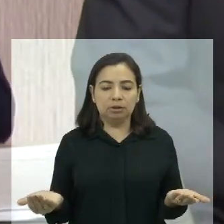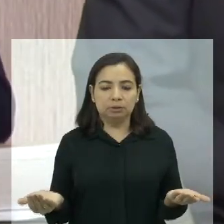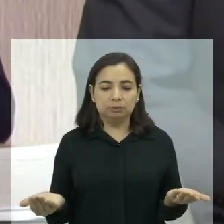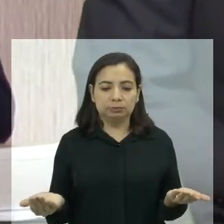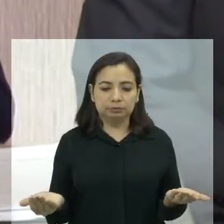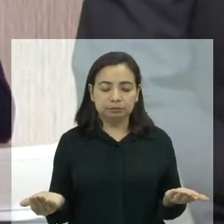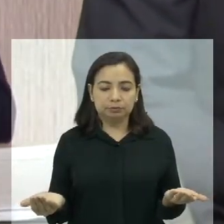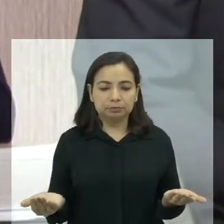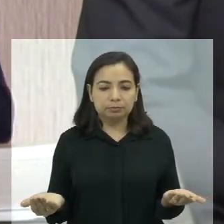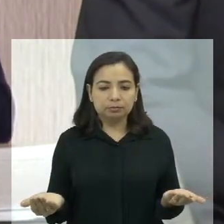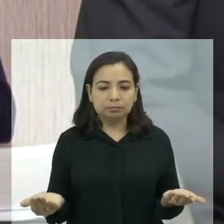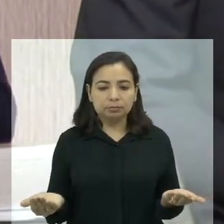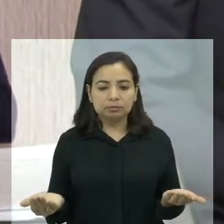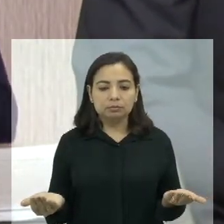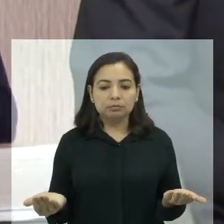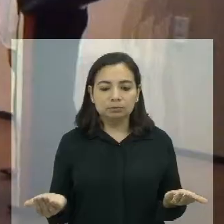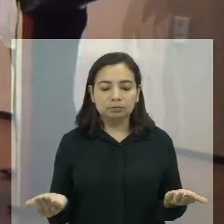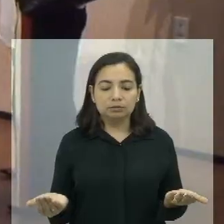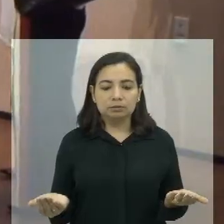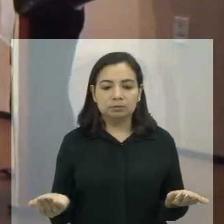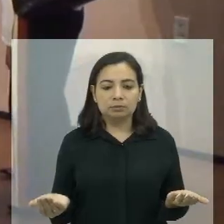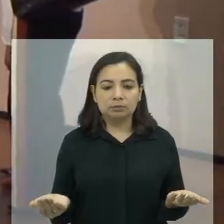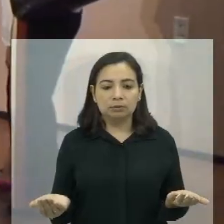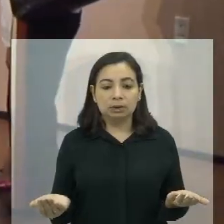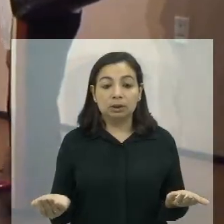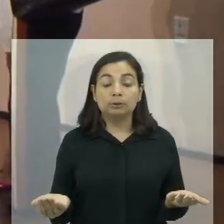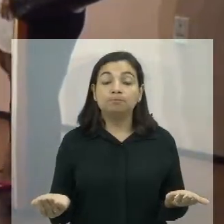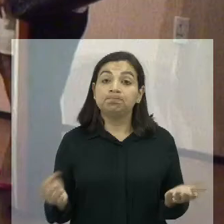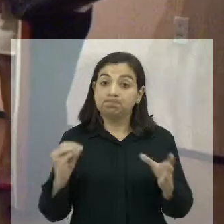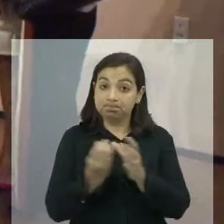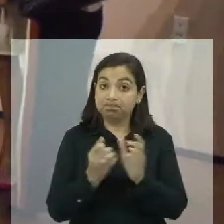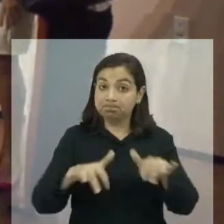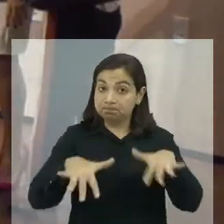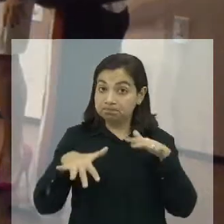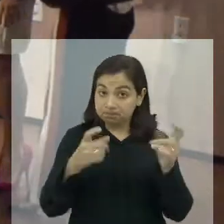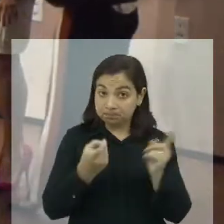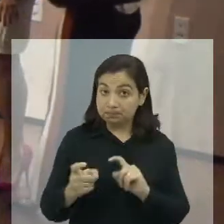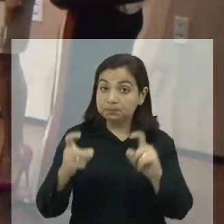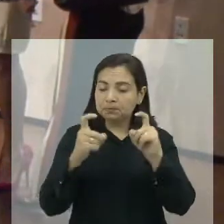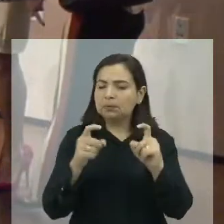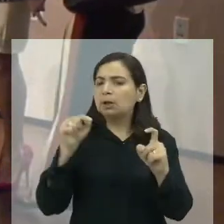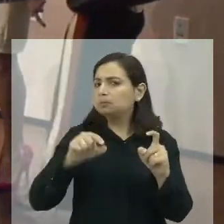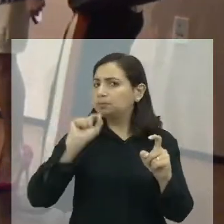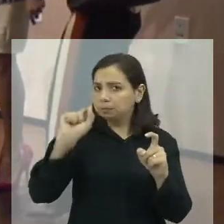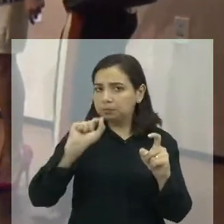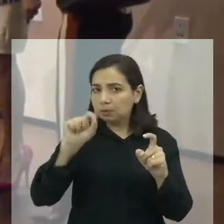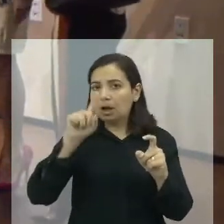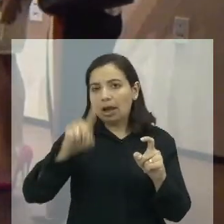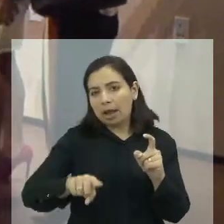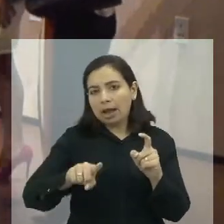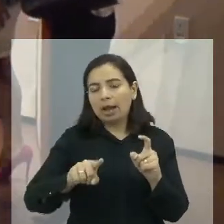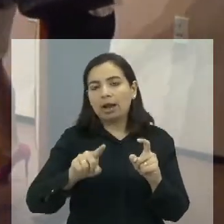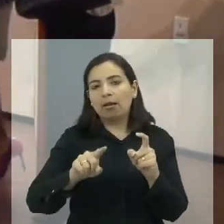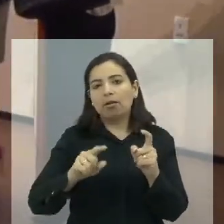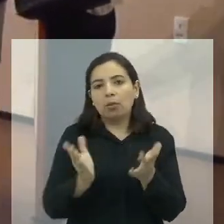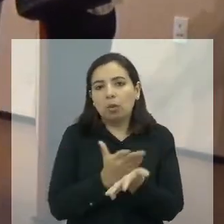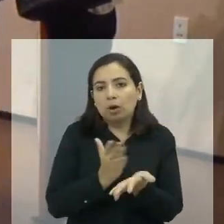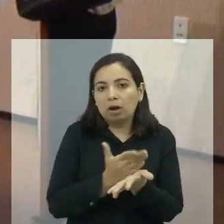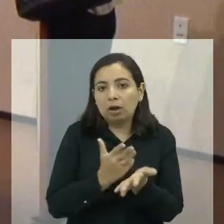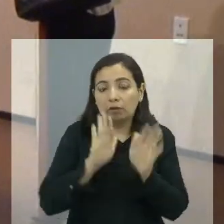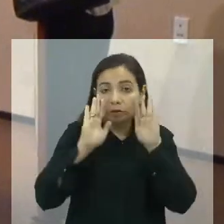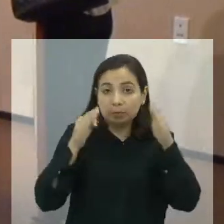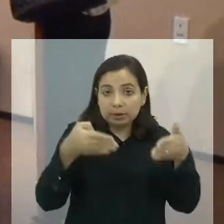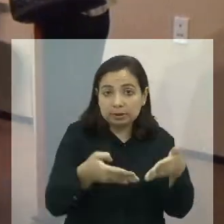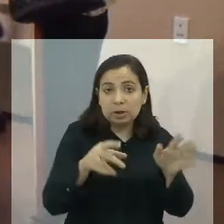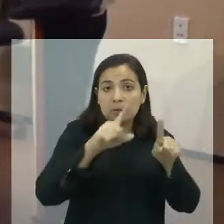como temos feito, essa audiência pública, ela tratará de um livro específico do projeto